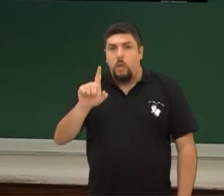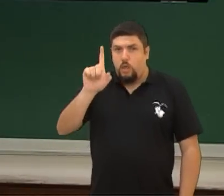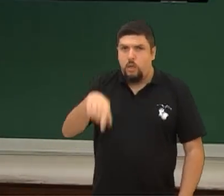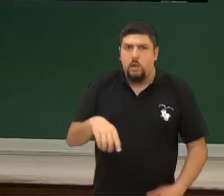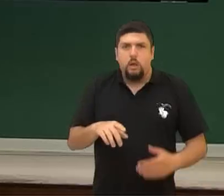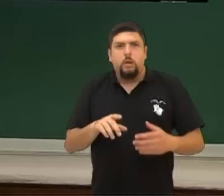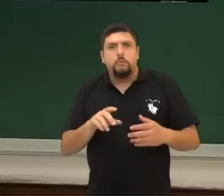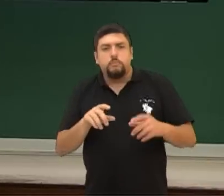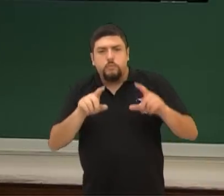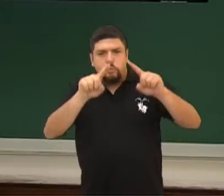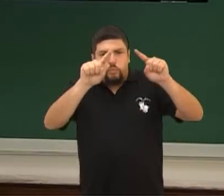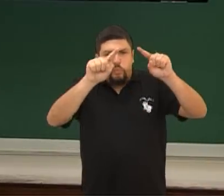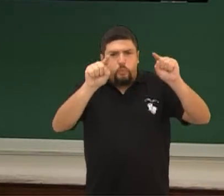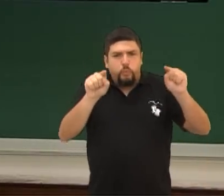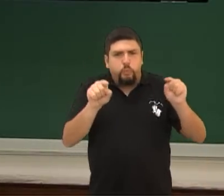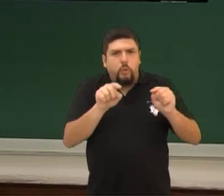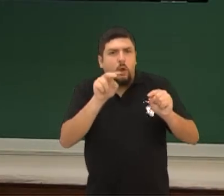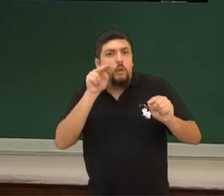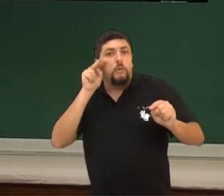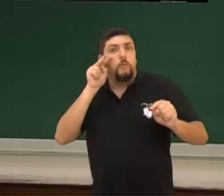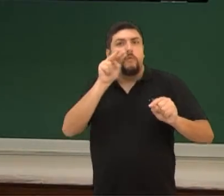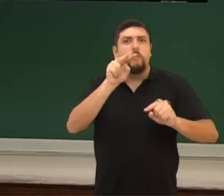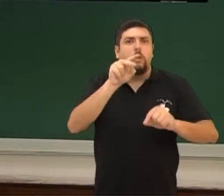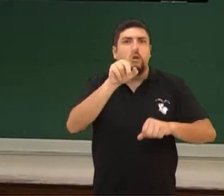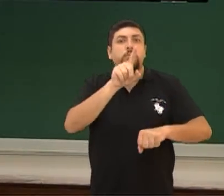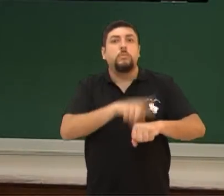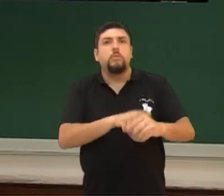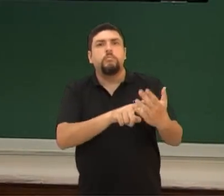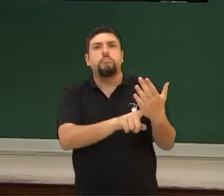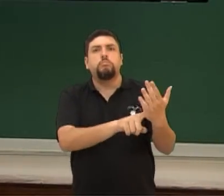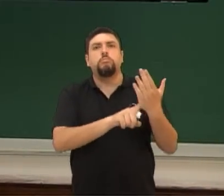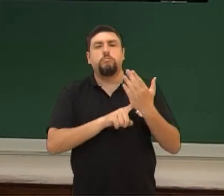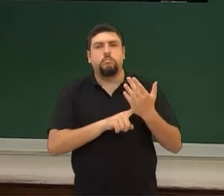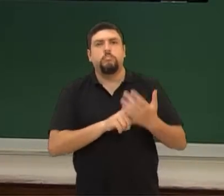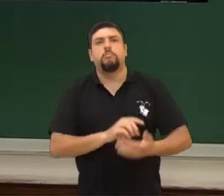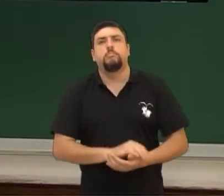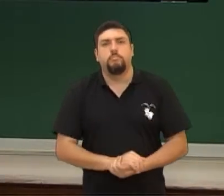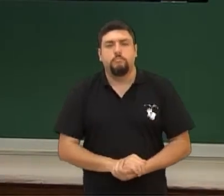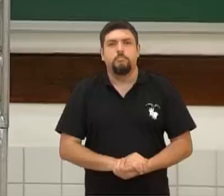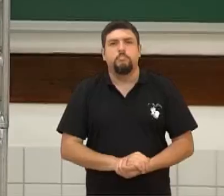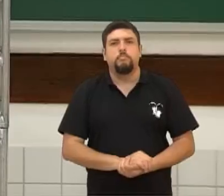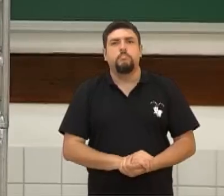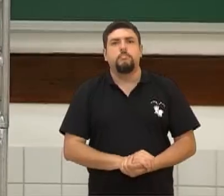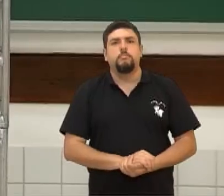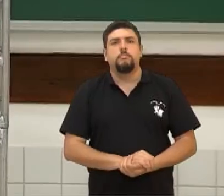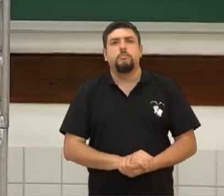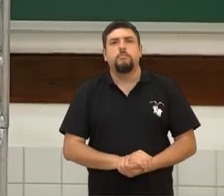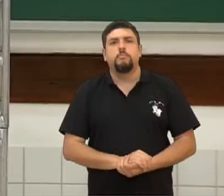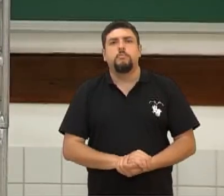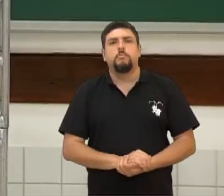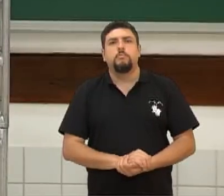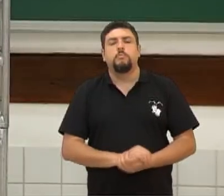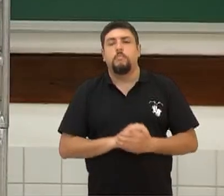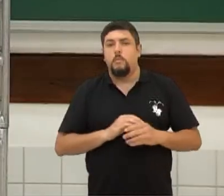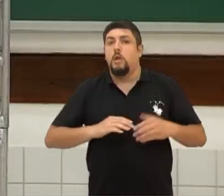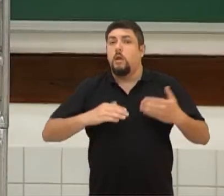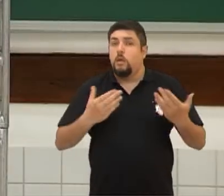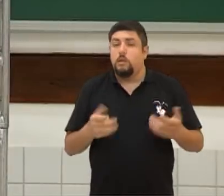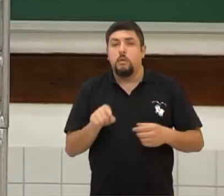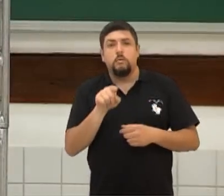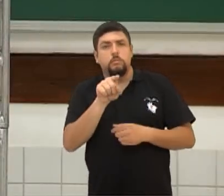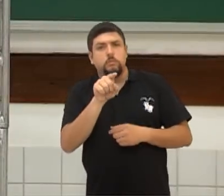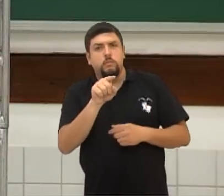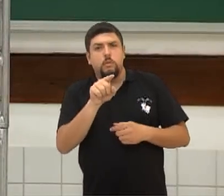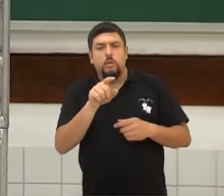fazer a leitura, essa informação está presente ali no nosso gráfico. Tranquilo? Então, sempre observe o